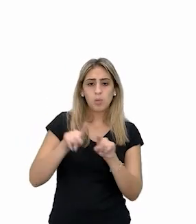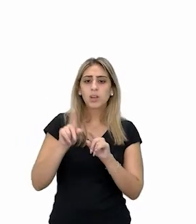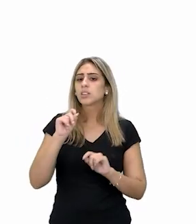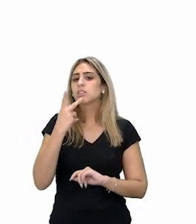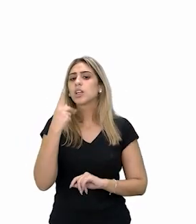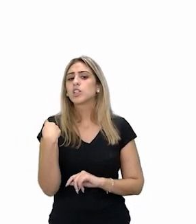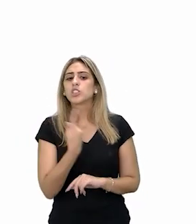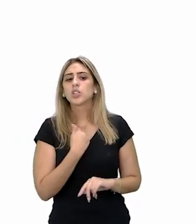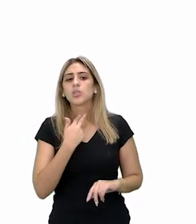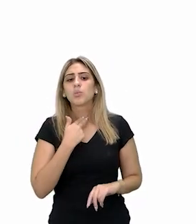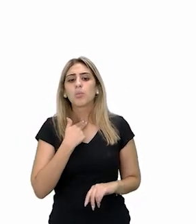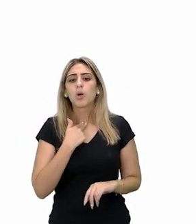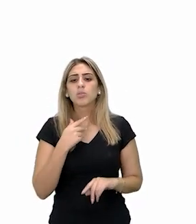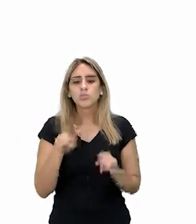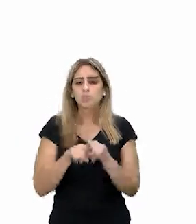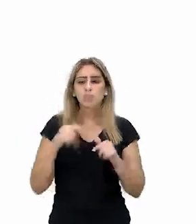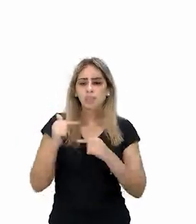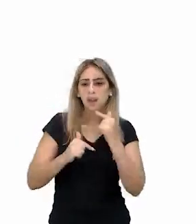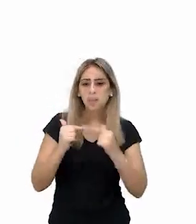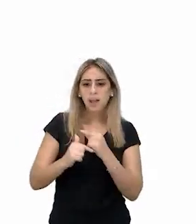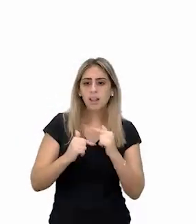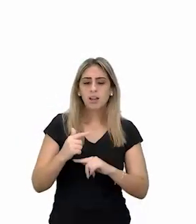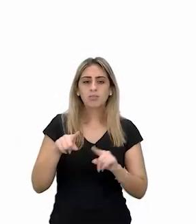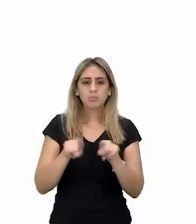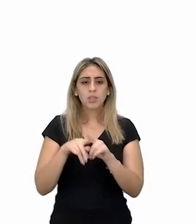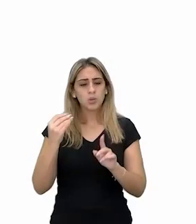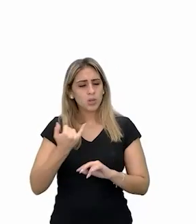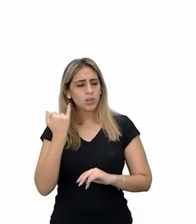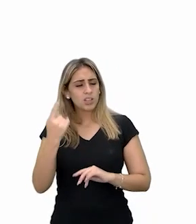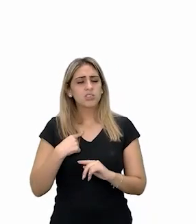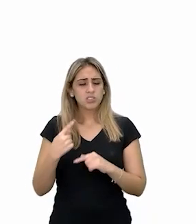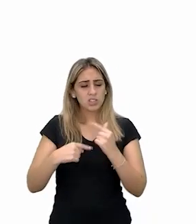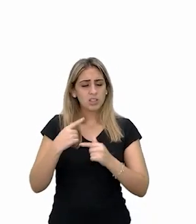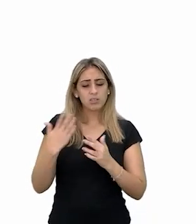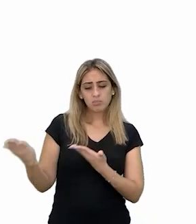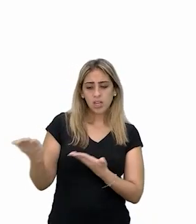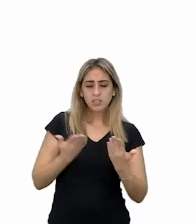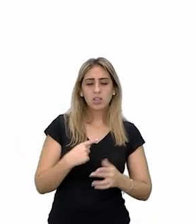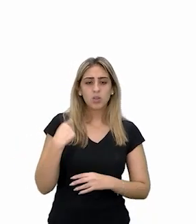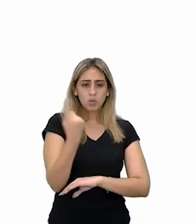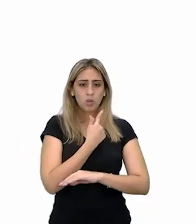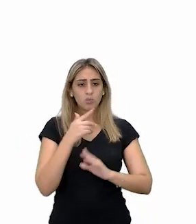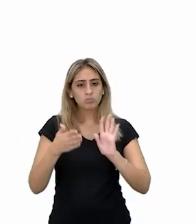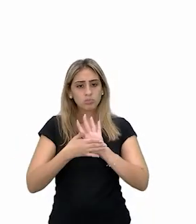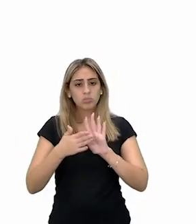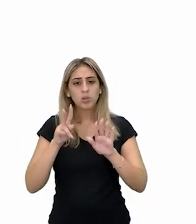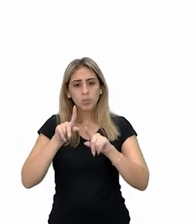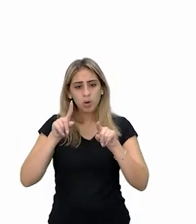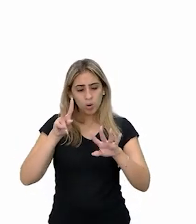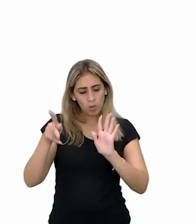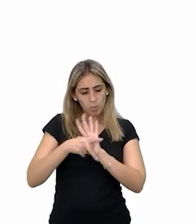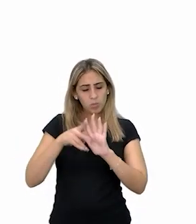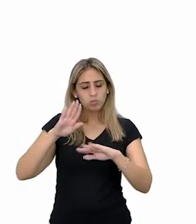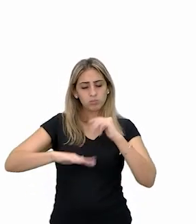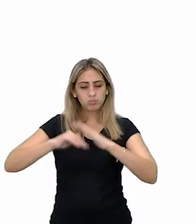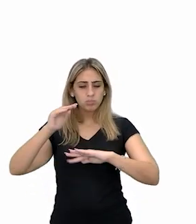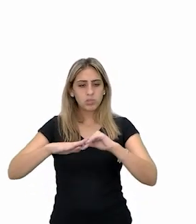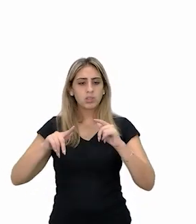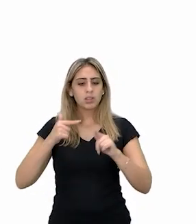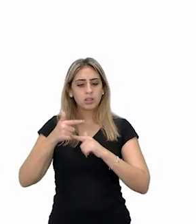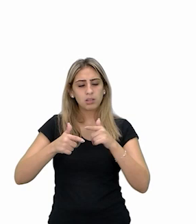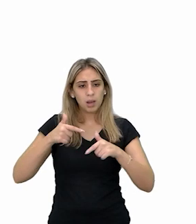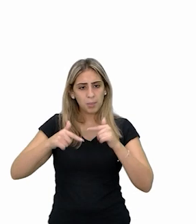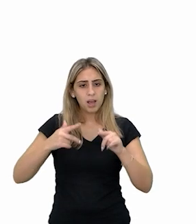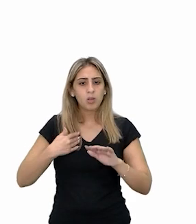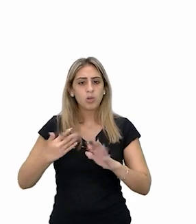né, aliás, não deva também trabalhar, é muito importante a gente trazer os nossos próprios instrumentos avaliativos e, a partir deles, ter